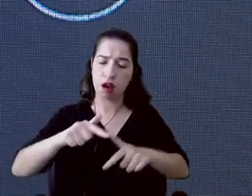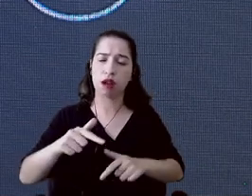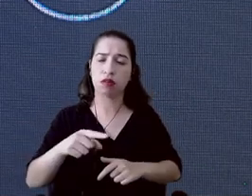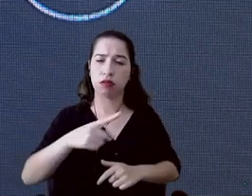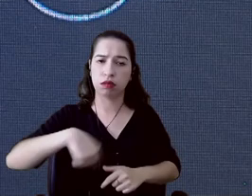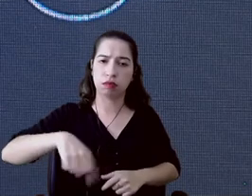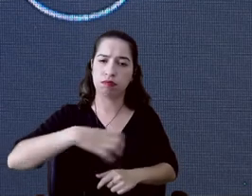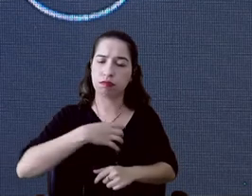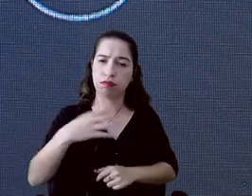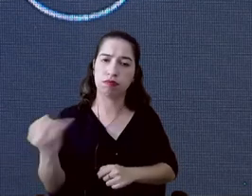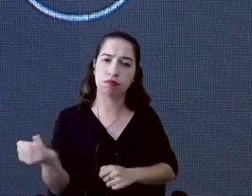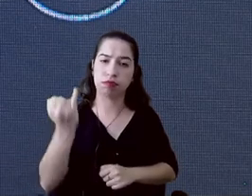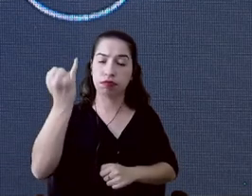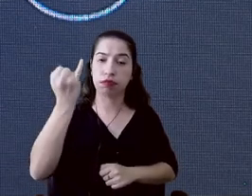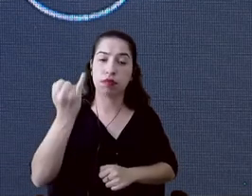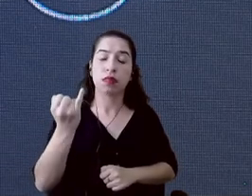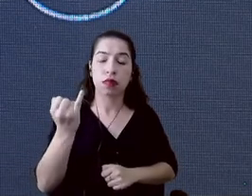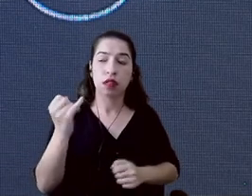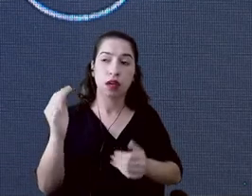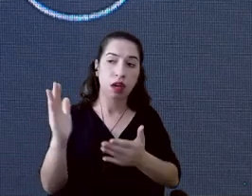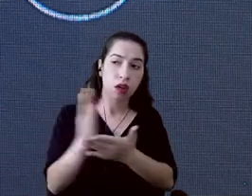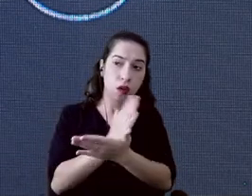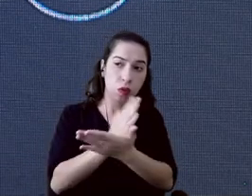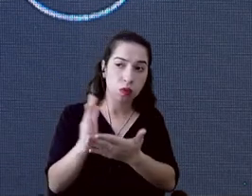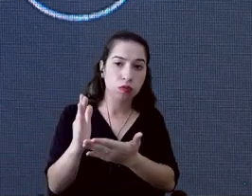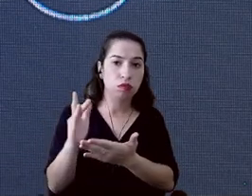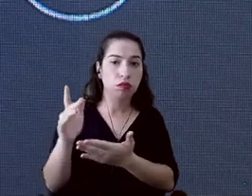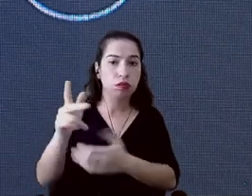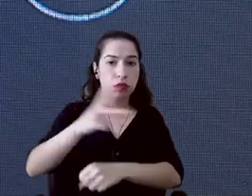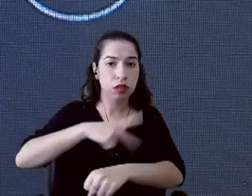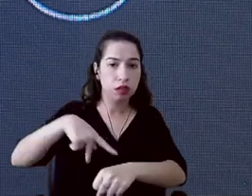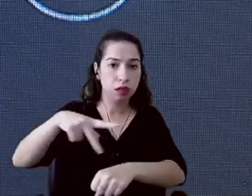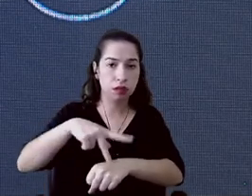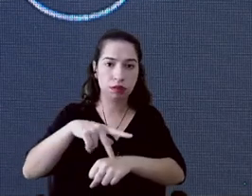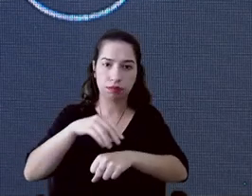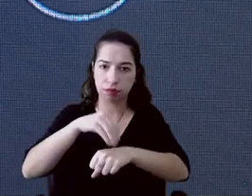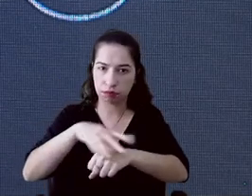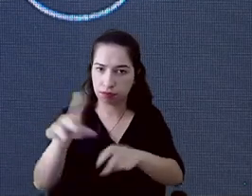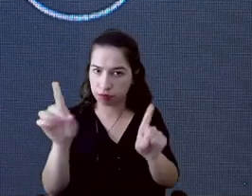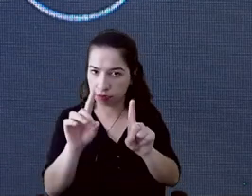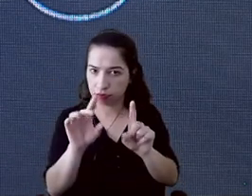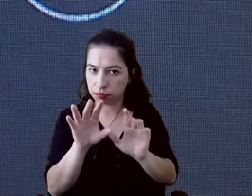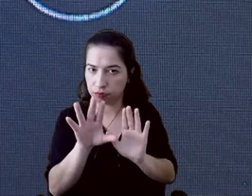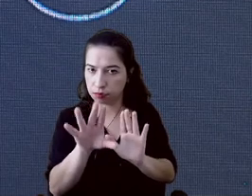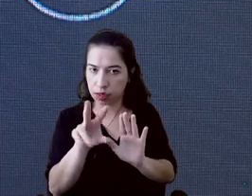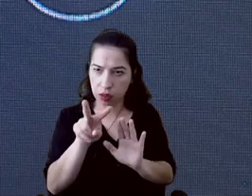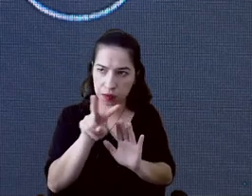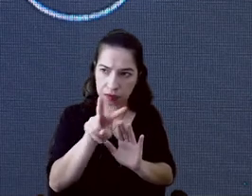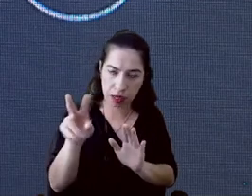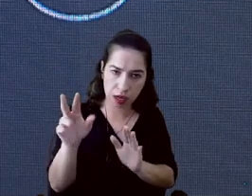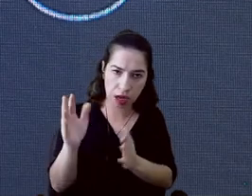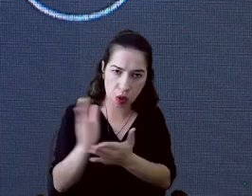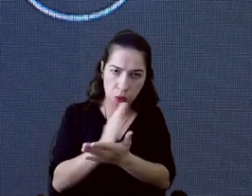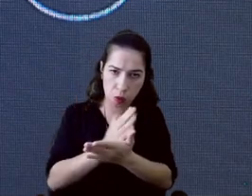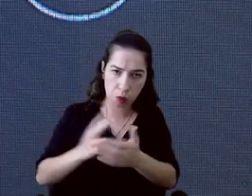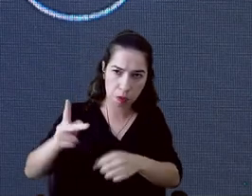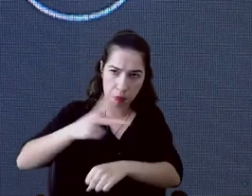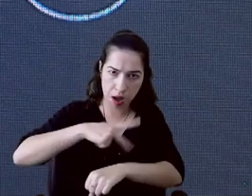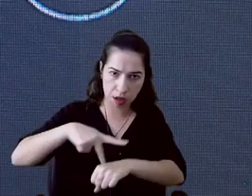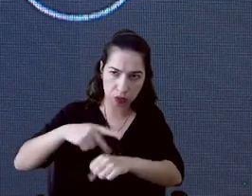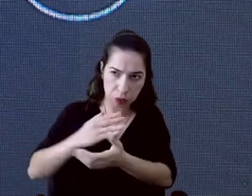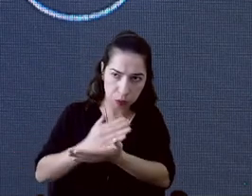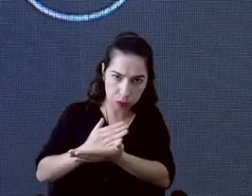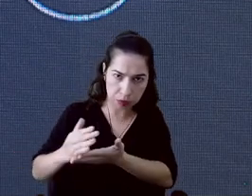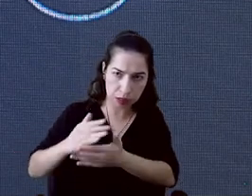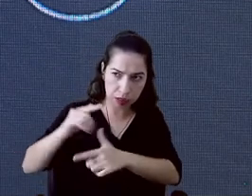tem certos países né Sem spoilers aqui mas se você adicionar certos países da tua base criar uma operação lá você